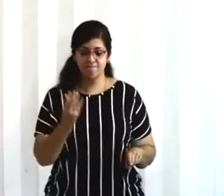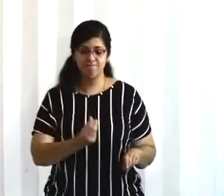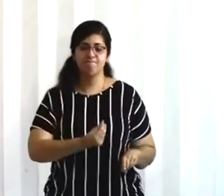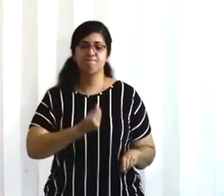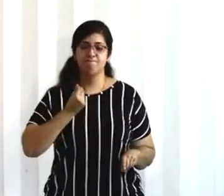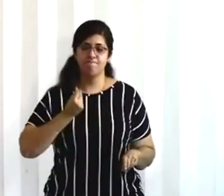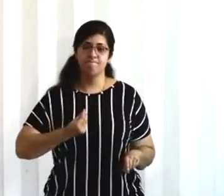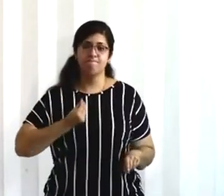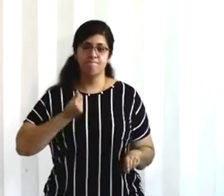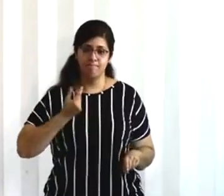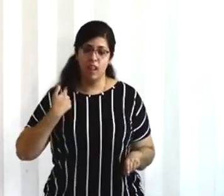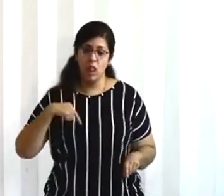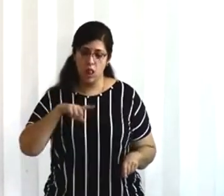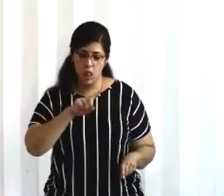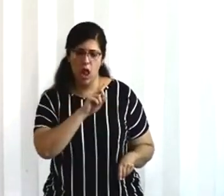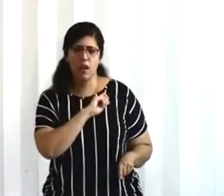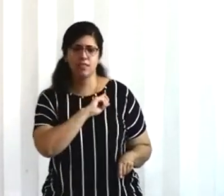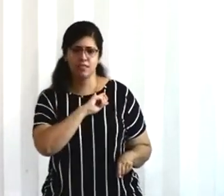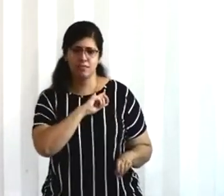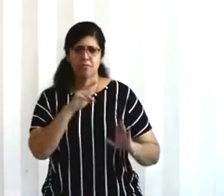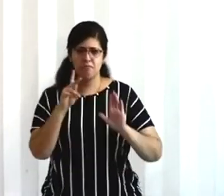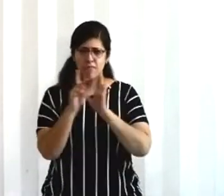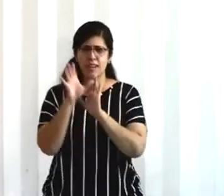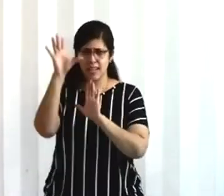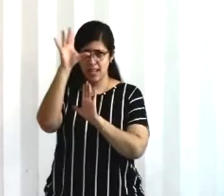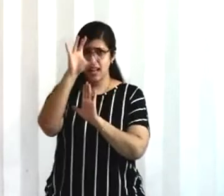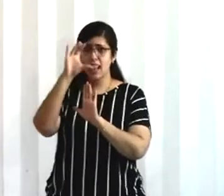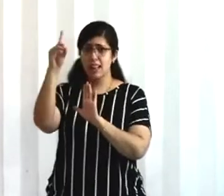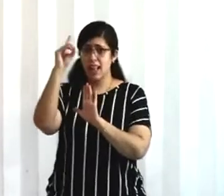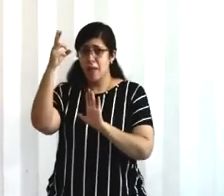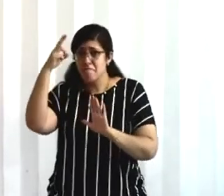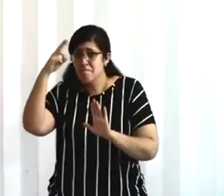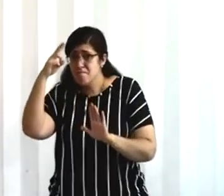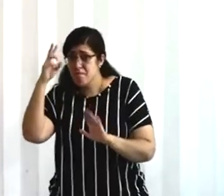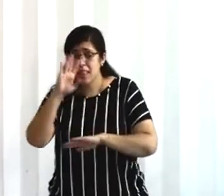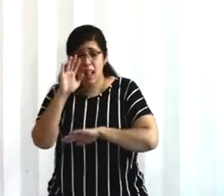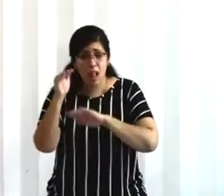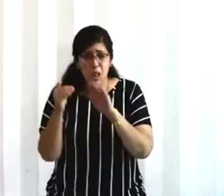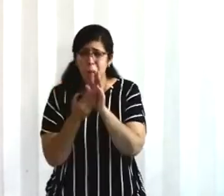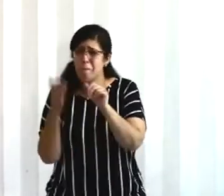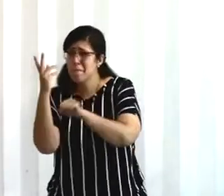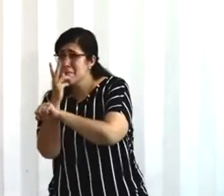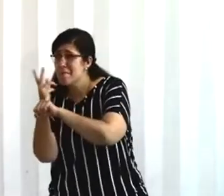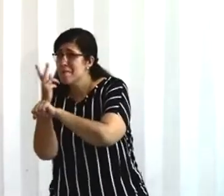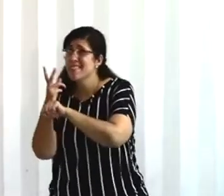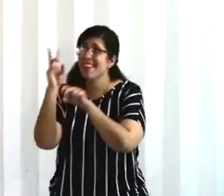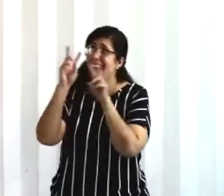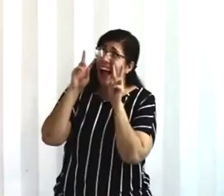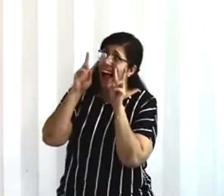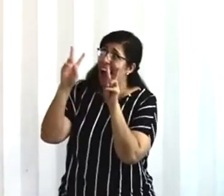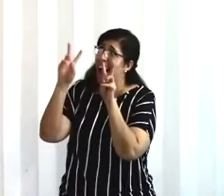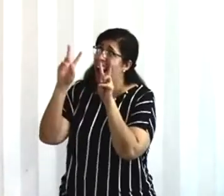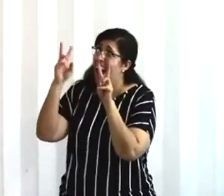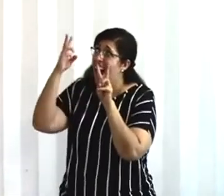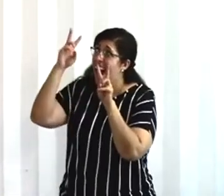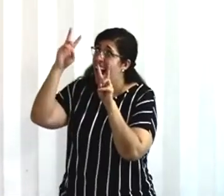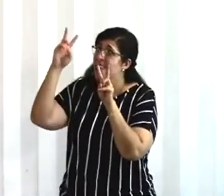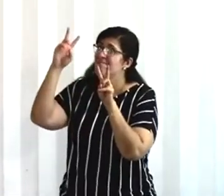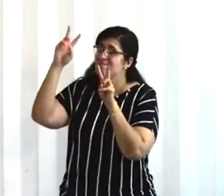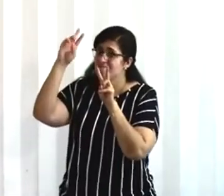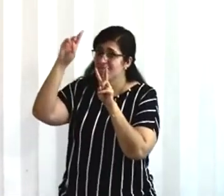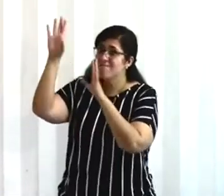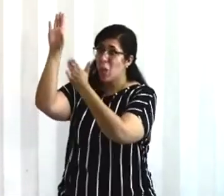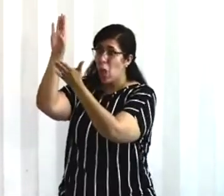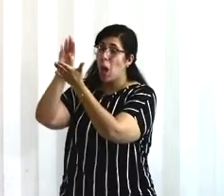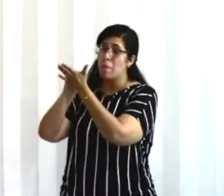de Deus. E esse lembrete é justamente para nós buscarmos olhar para a nossa história e ver que a nossa